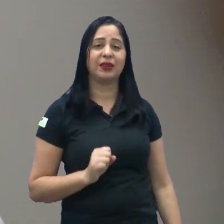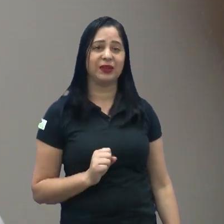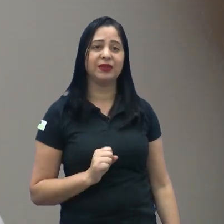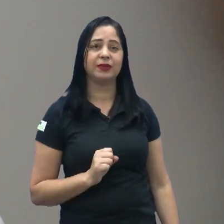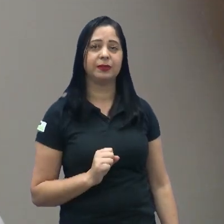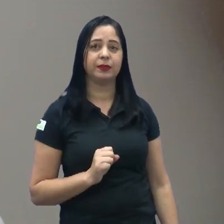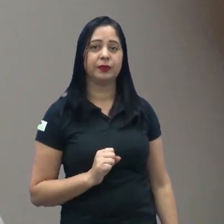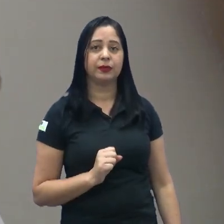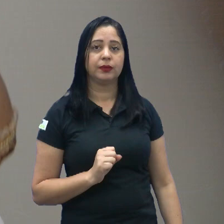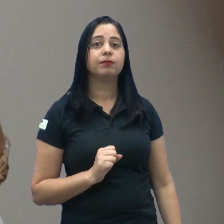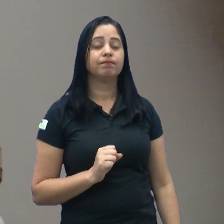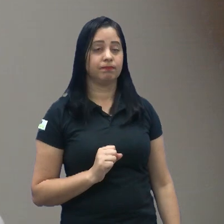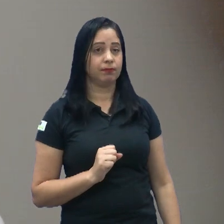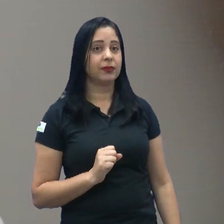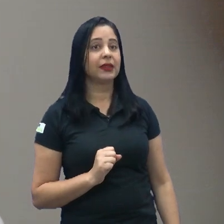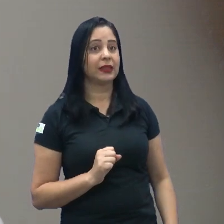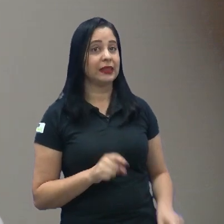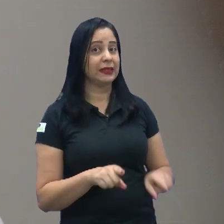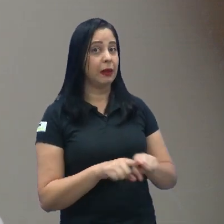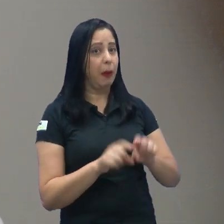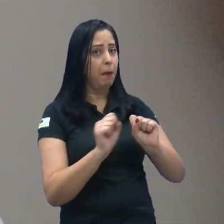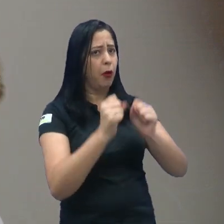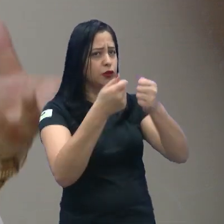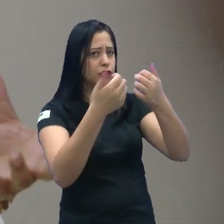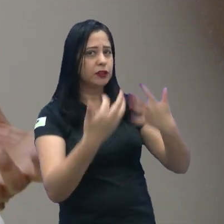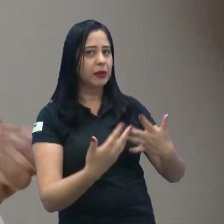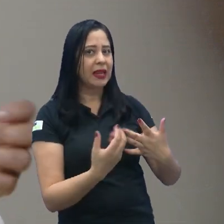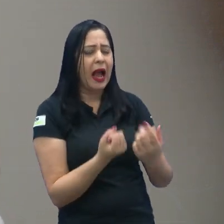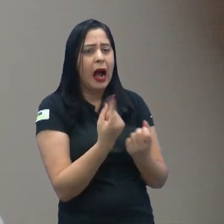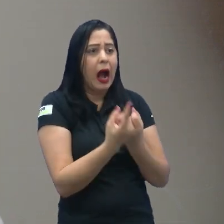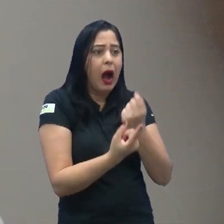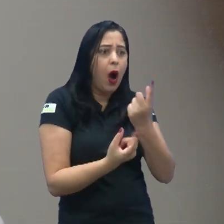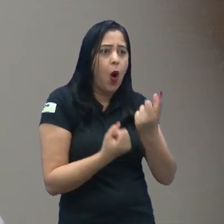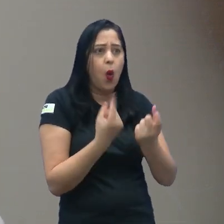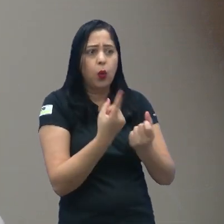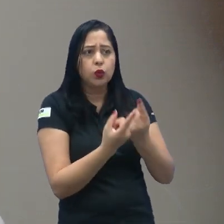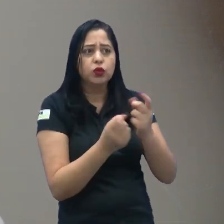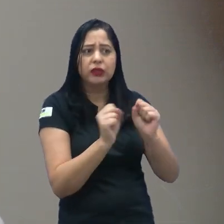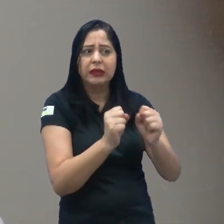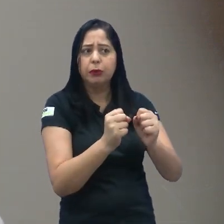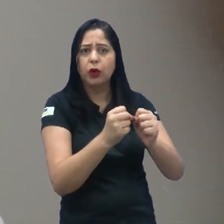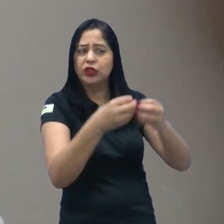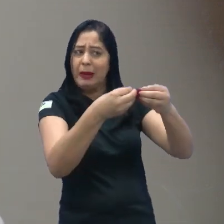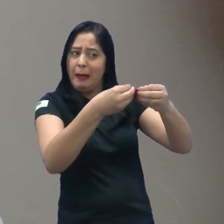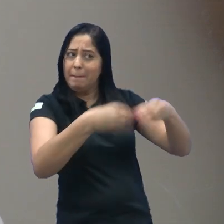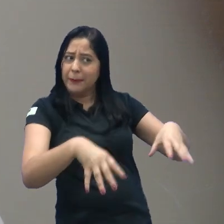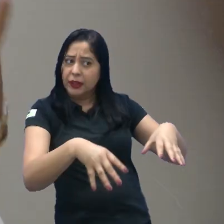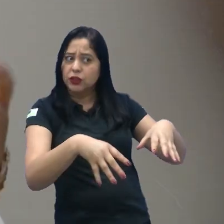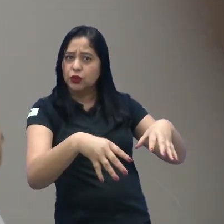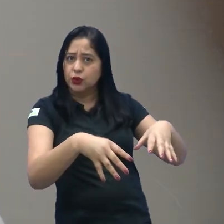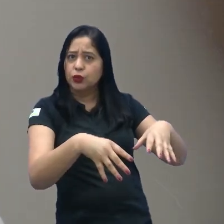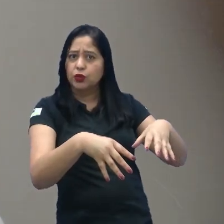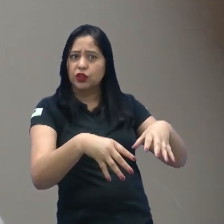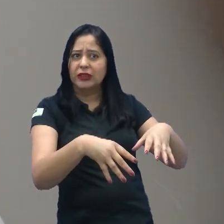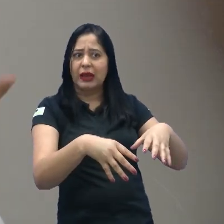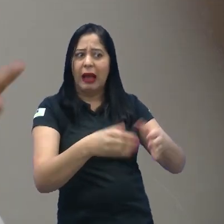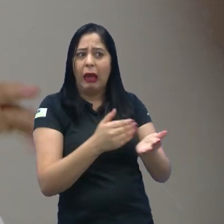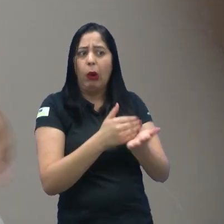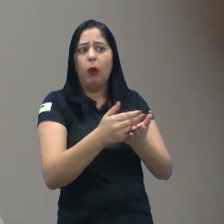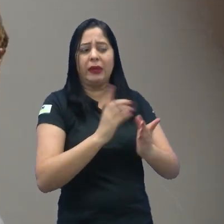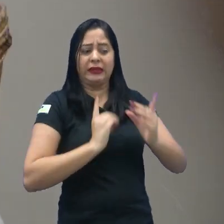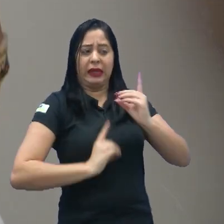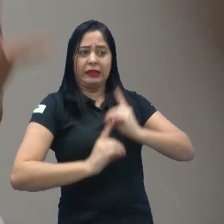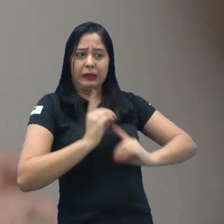importante a gente falar alguns fatores que podem evidenciar, né, ou que podem contribuir para o surgimento dessa depressão, dessa